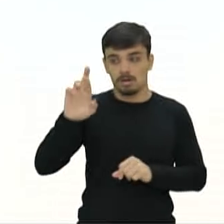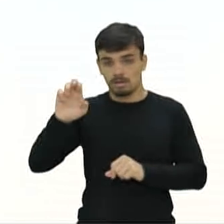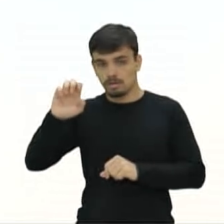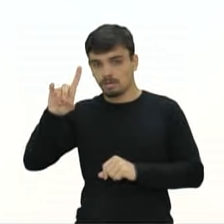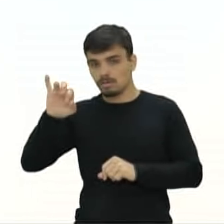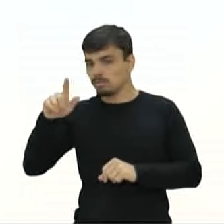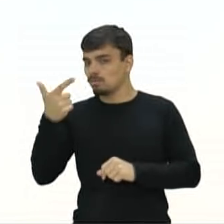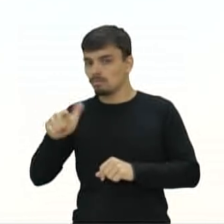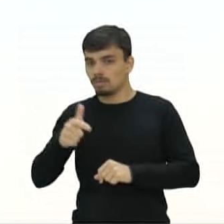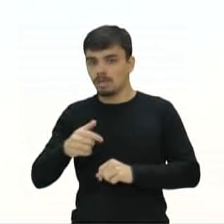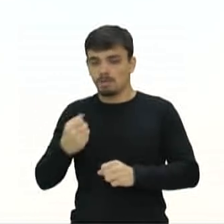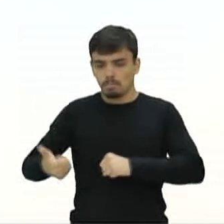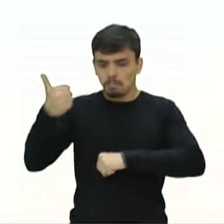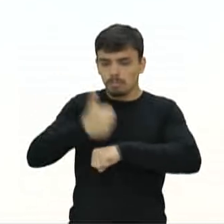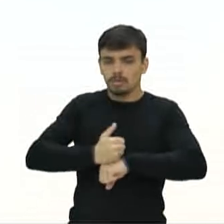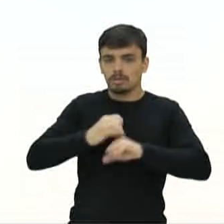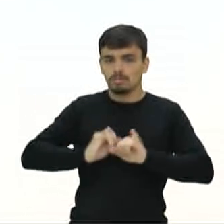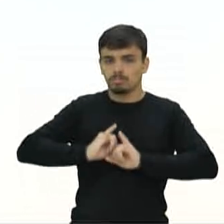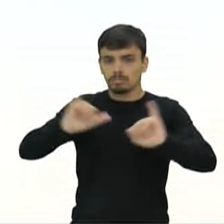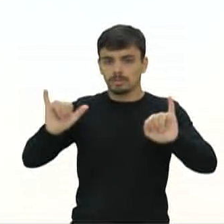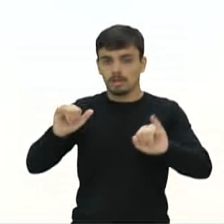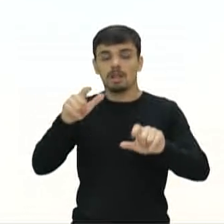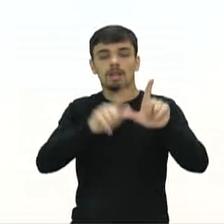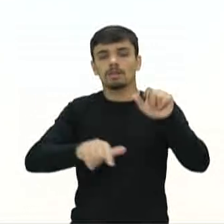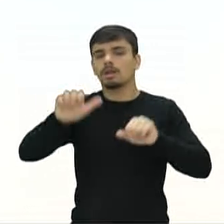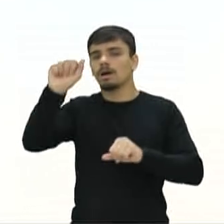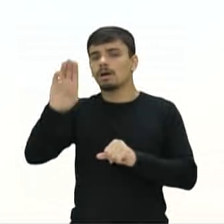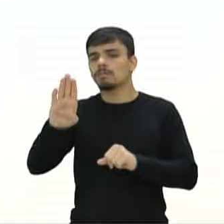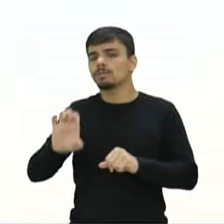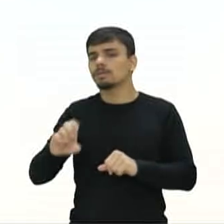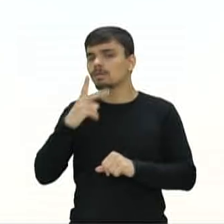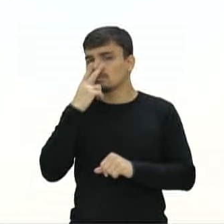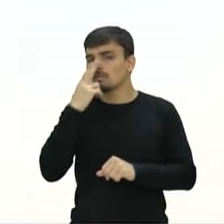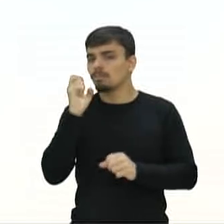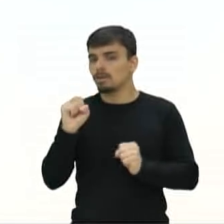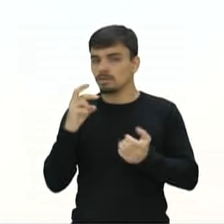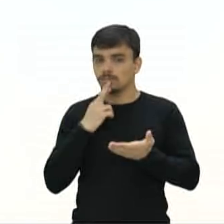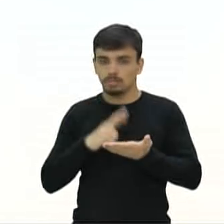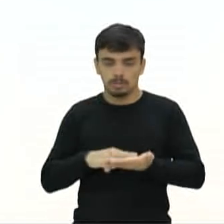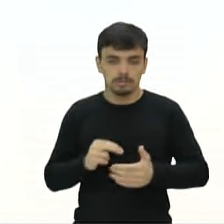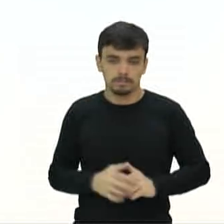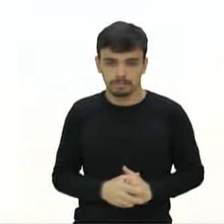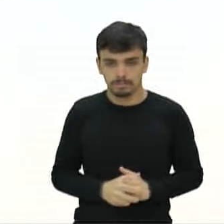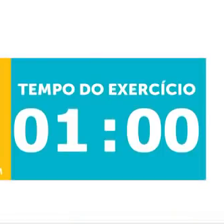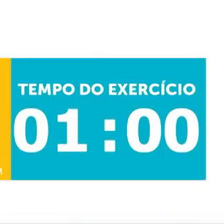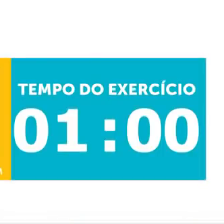poder publicitário. Qual que você acha? Letra A, letra B ou letra C?